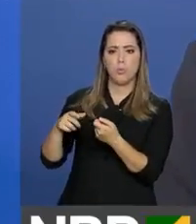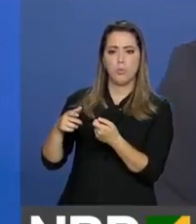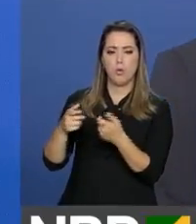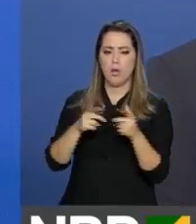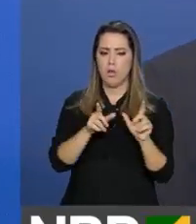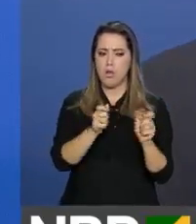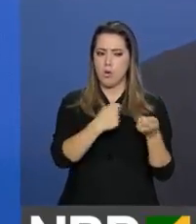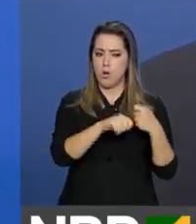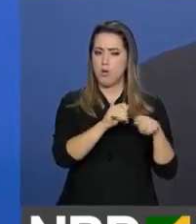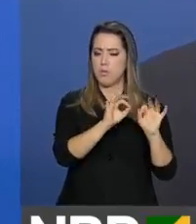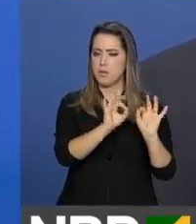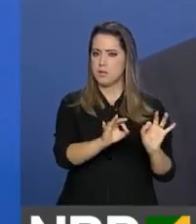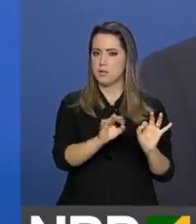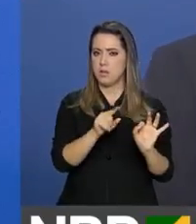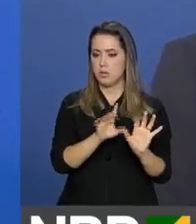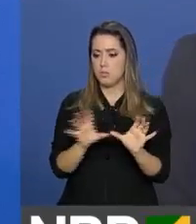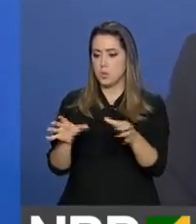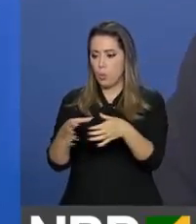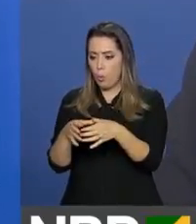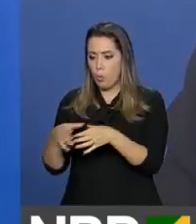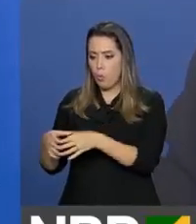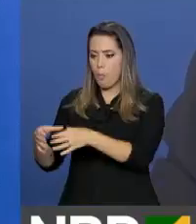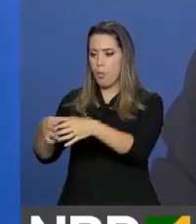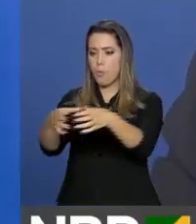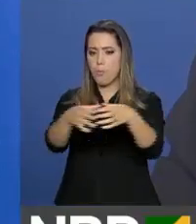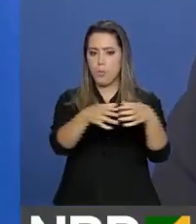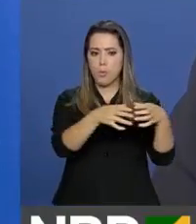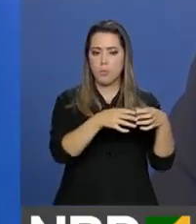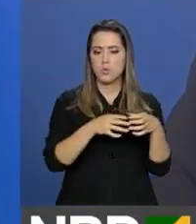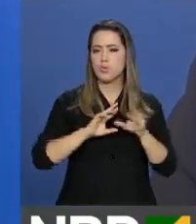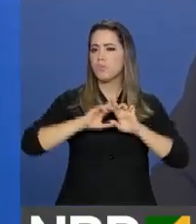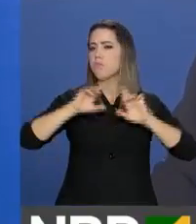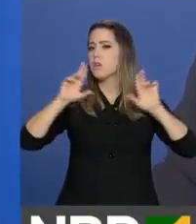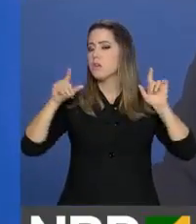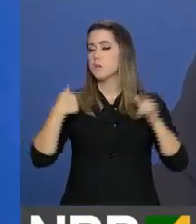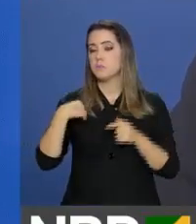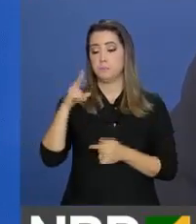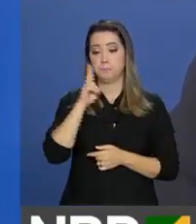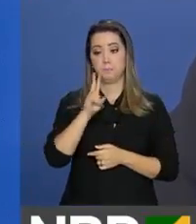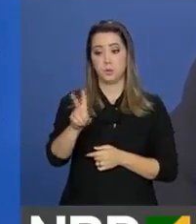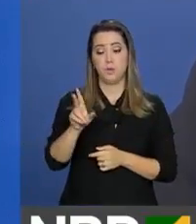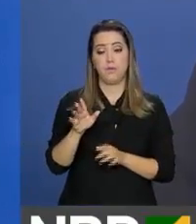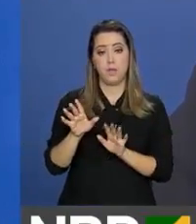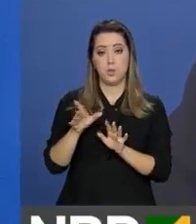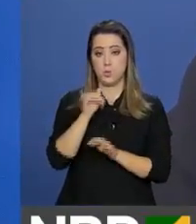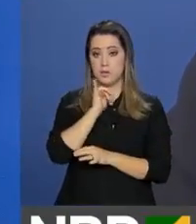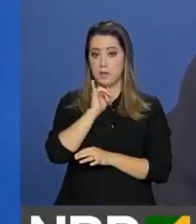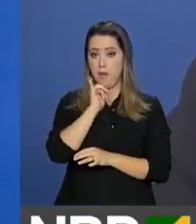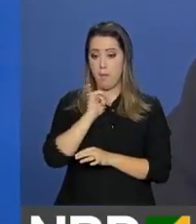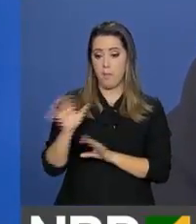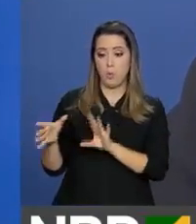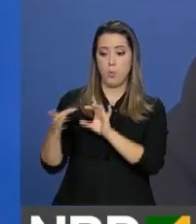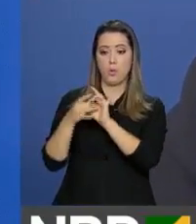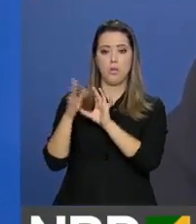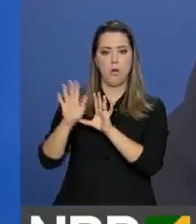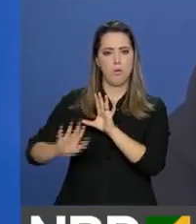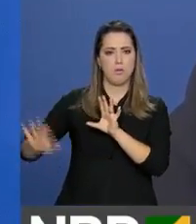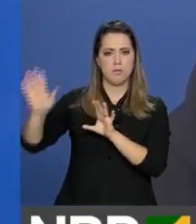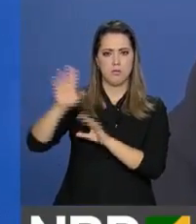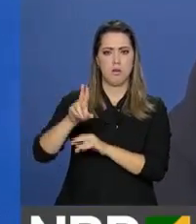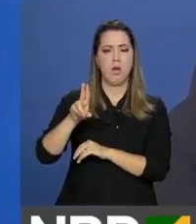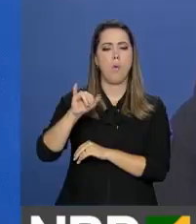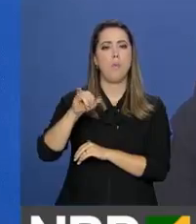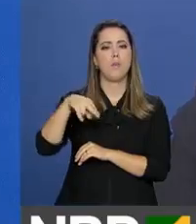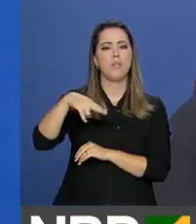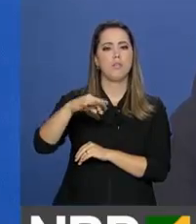outras áreas, e no particular, no caso da integração nacional, vejam o que foi feito no caso da integração nacional, o relato muito